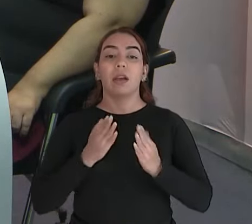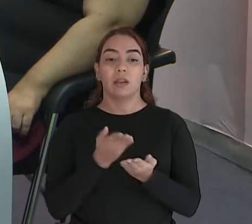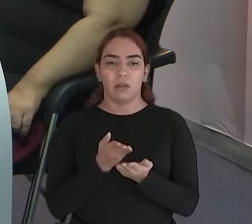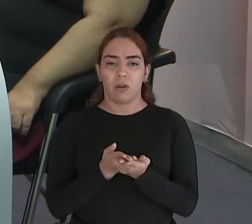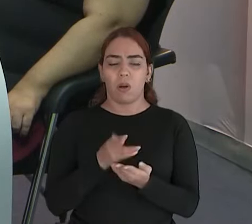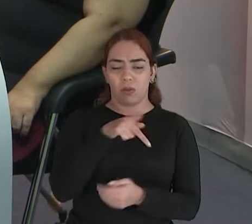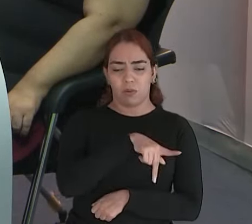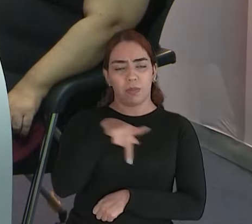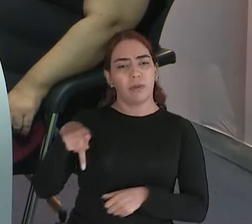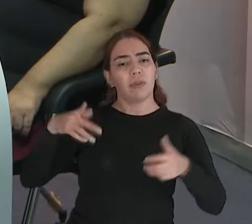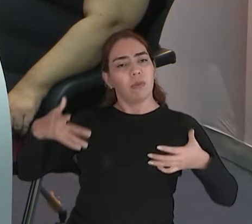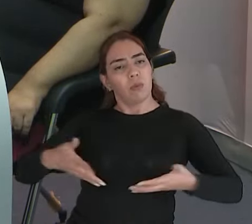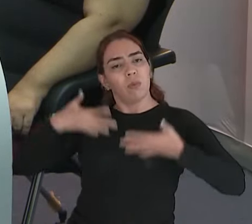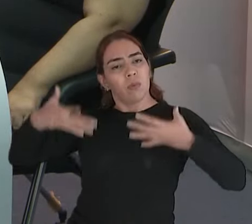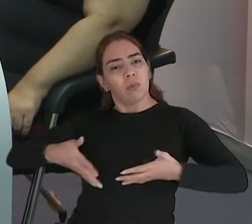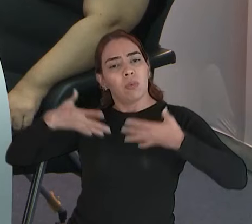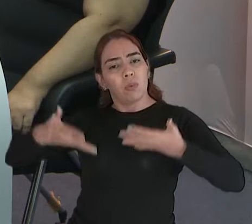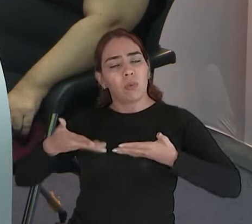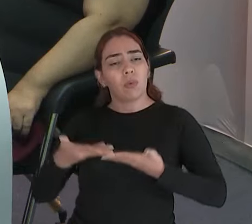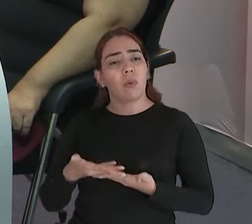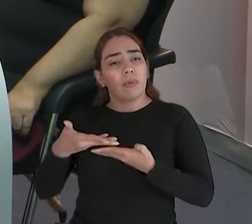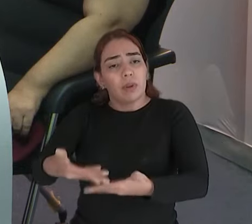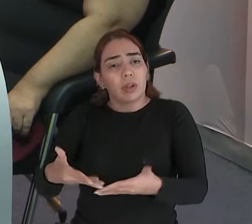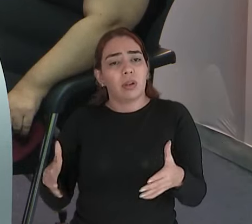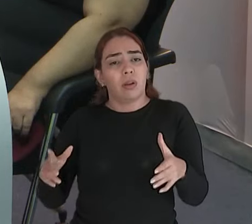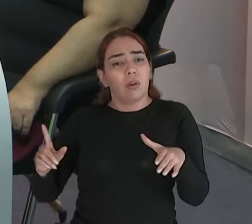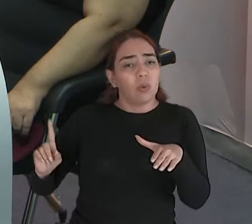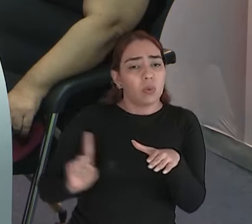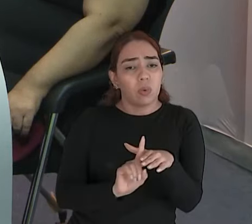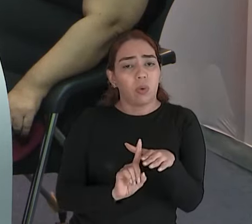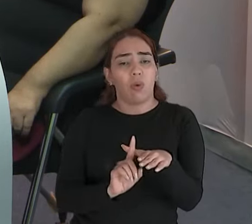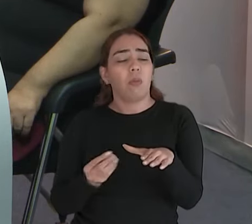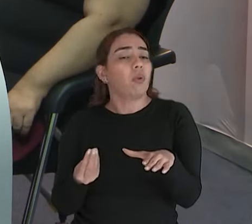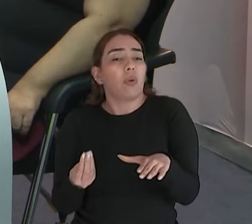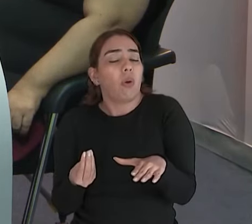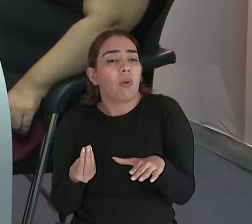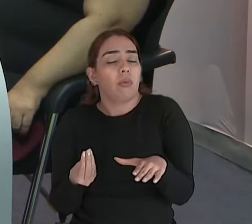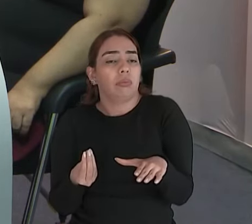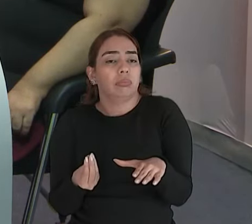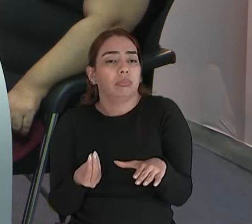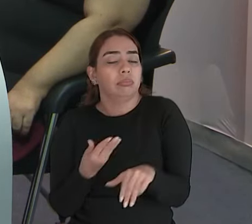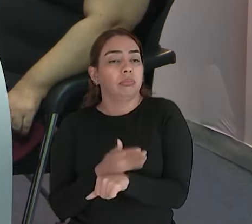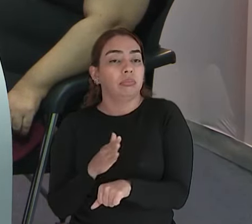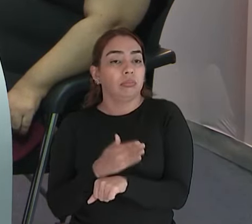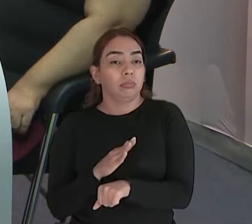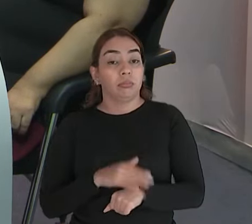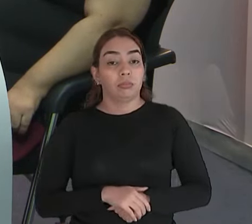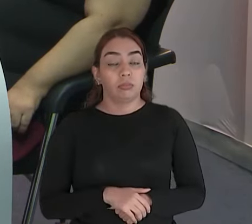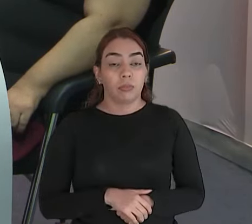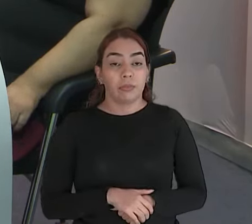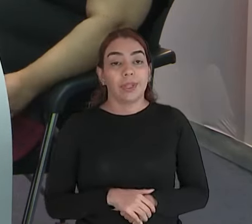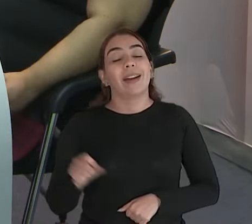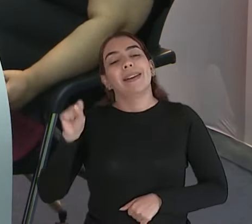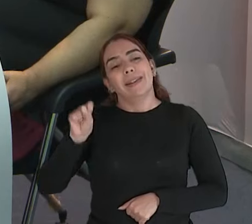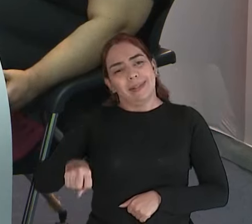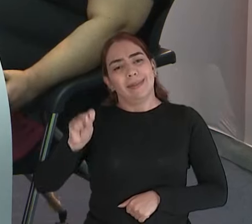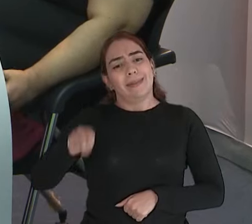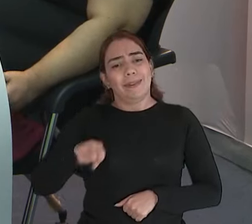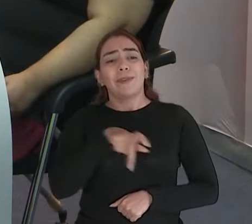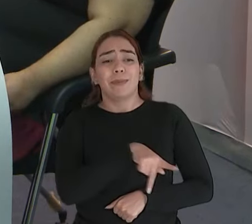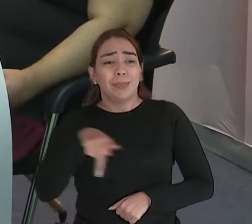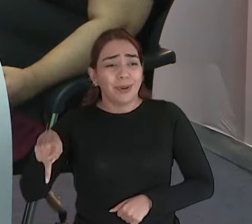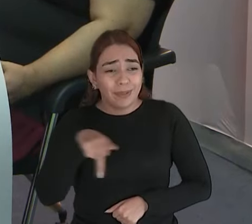estimulavam você a participar dos grupos, porque eles também não sabiam. Na realidade, tinha, sim, esse movimento para